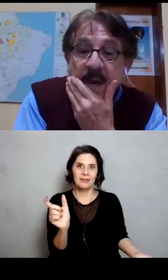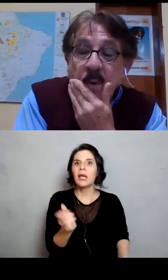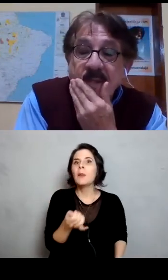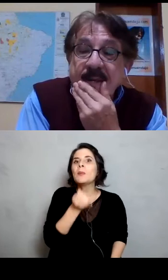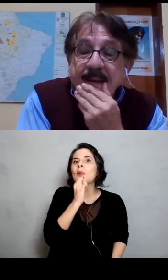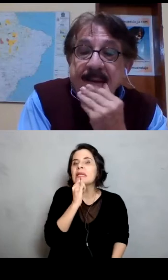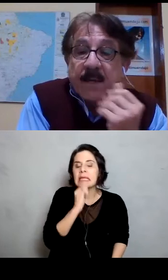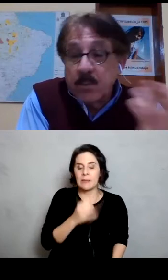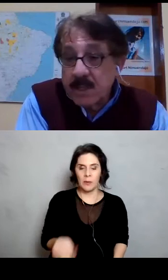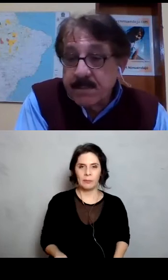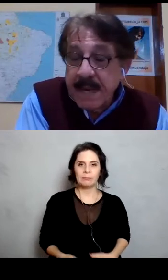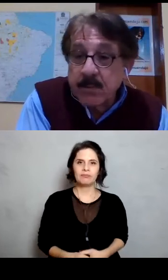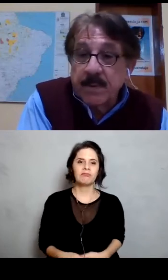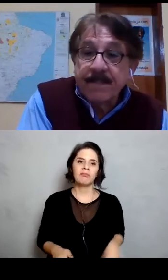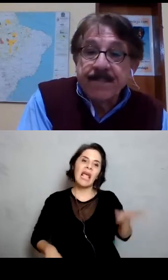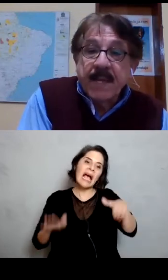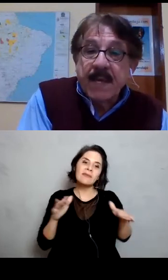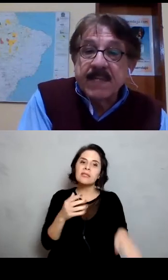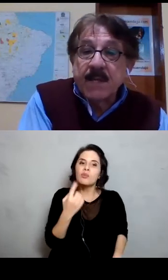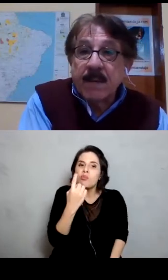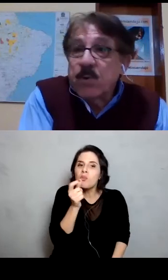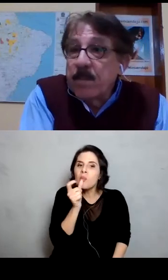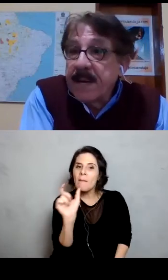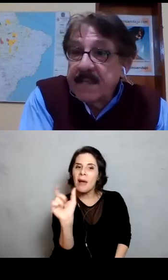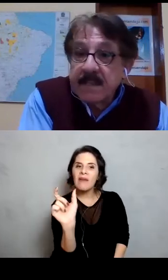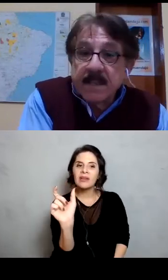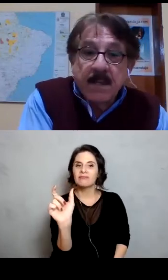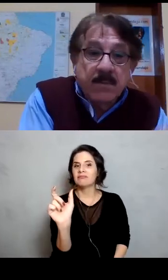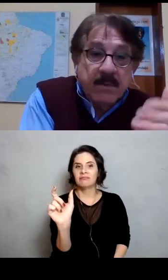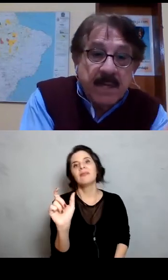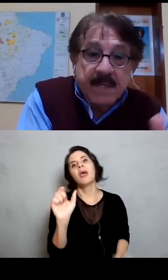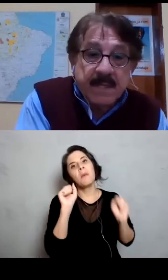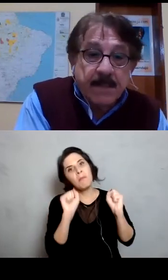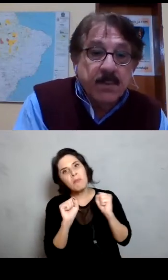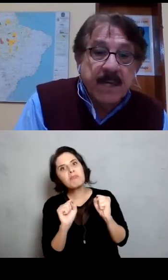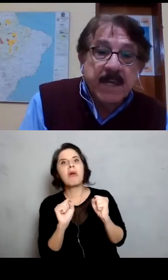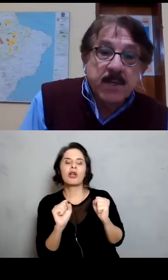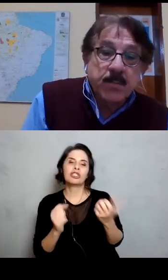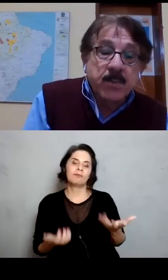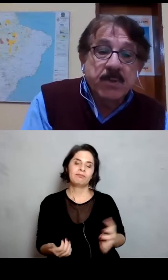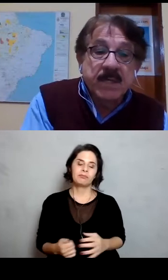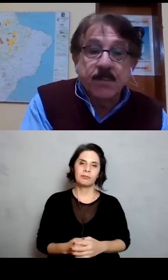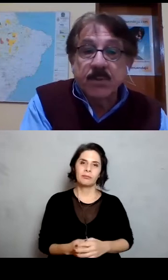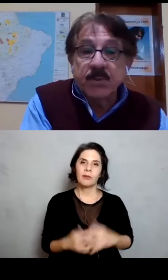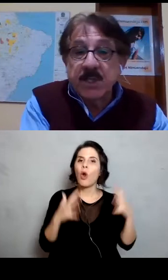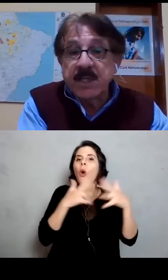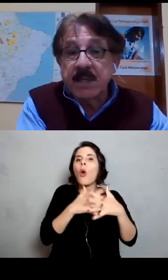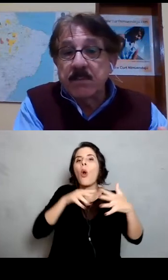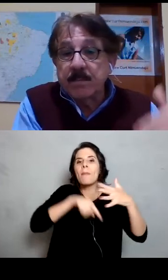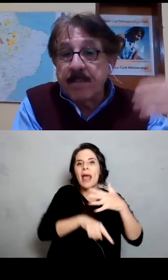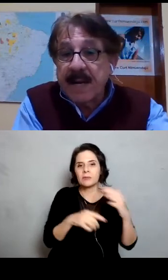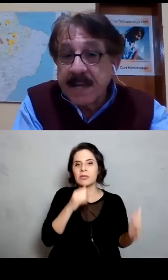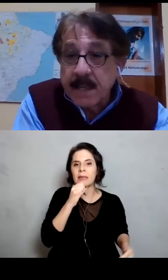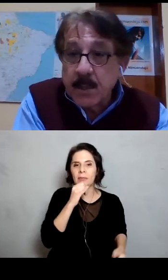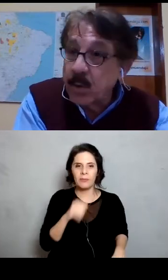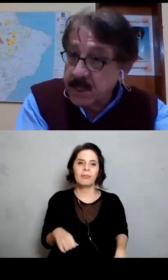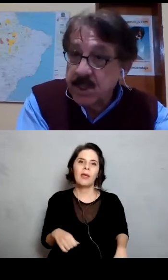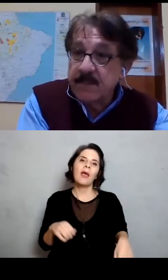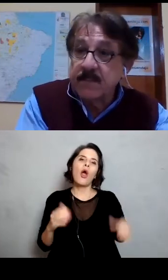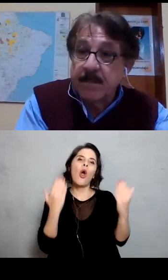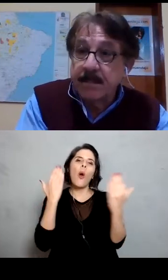do que a outra, em algum aspecto, elas seriam mais complexas. Então, esse exemplo do caingangue e do português. Em português, a gente tem um